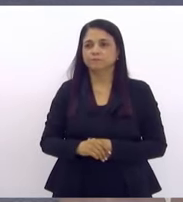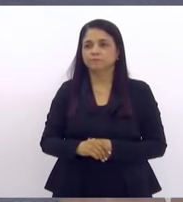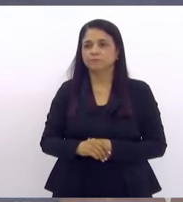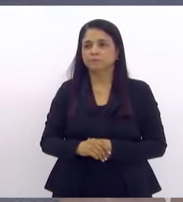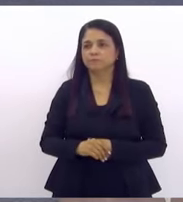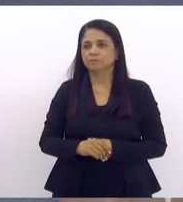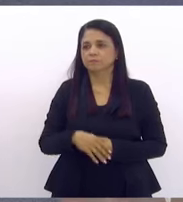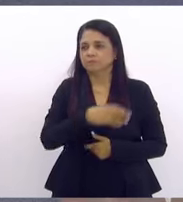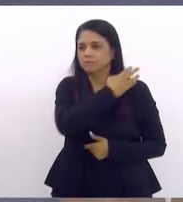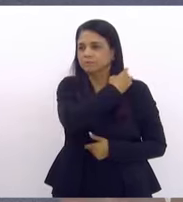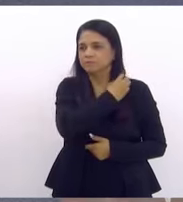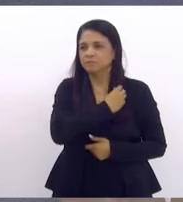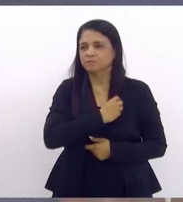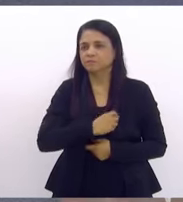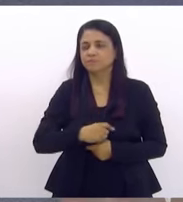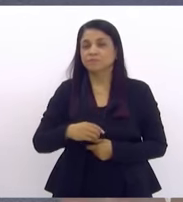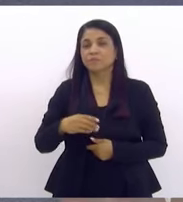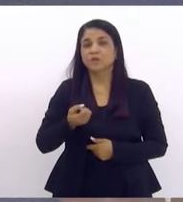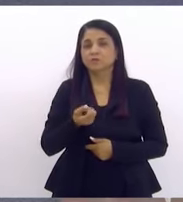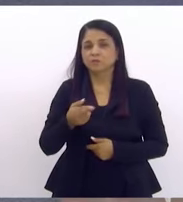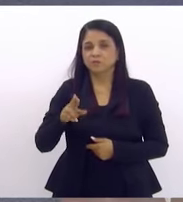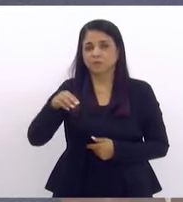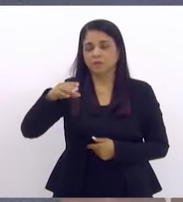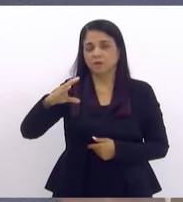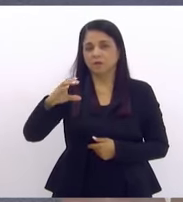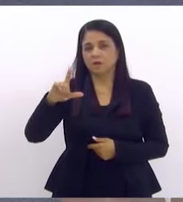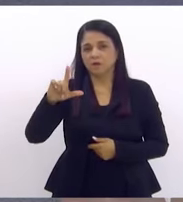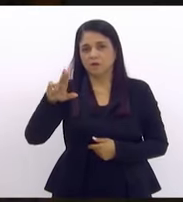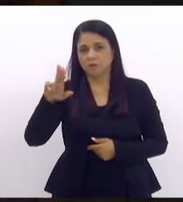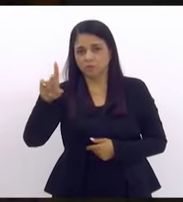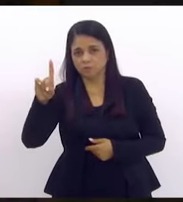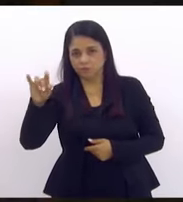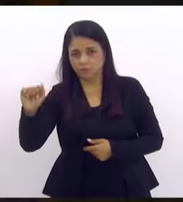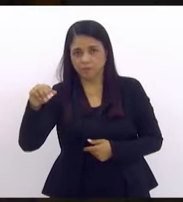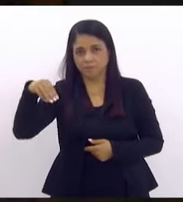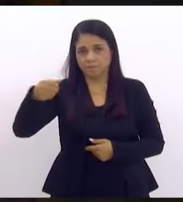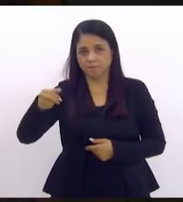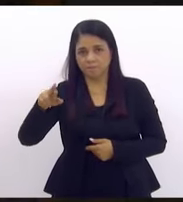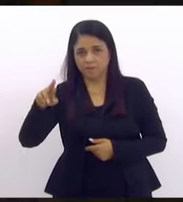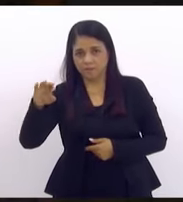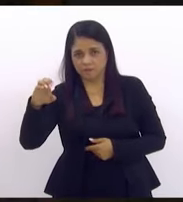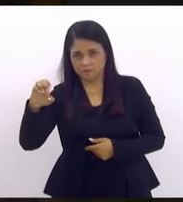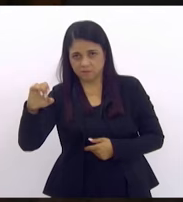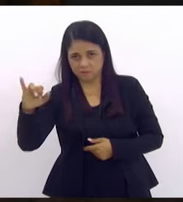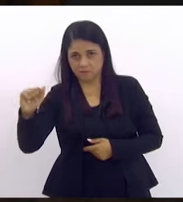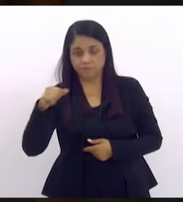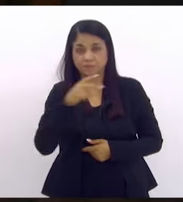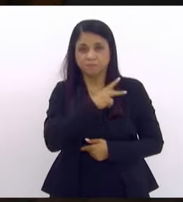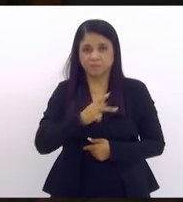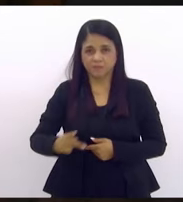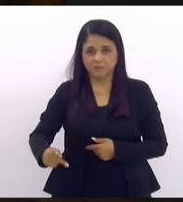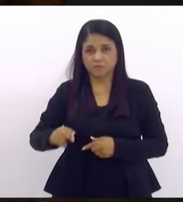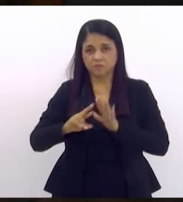homenageado dout Cláudia Márcia de Carvalho Presidente